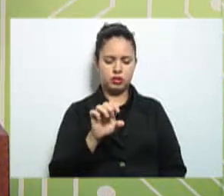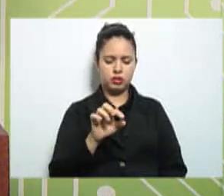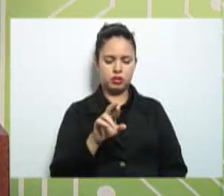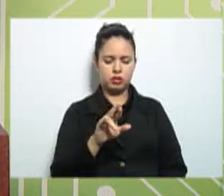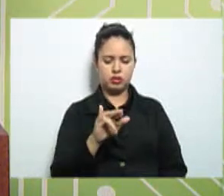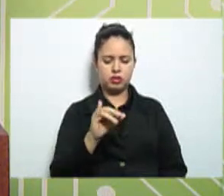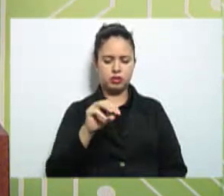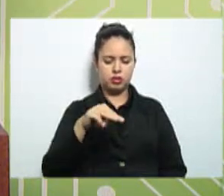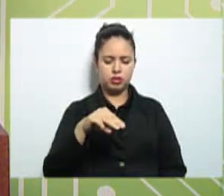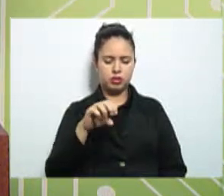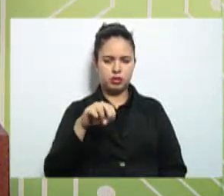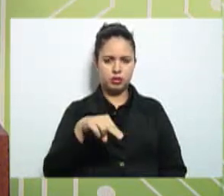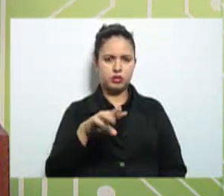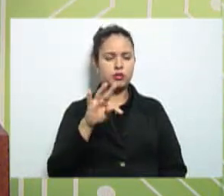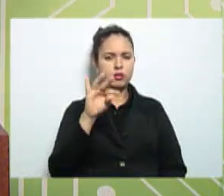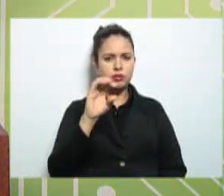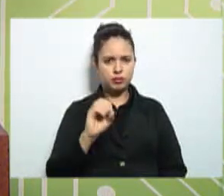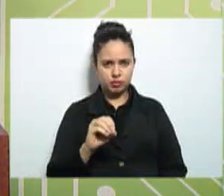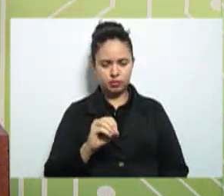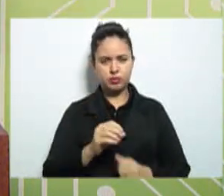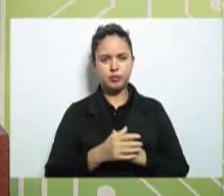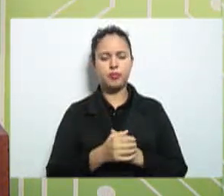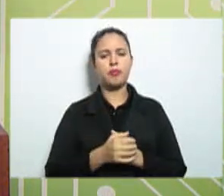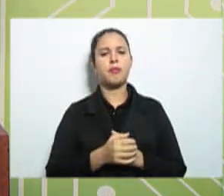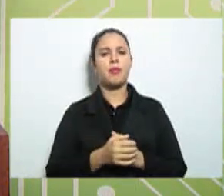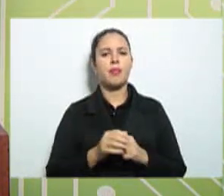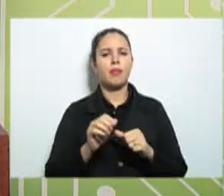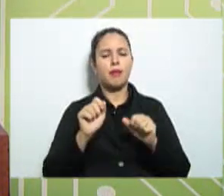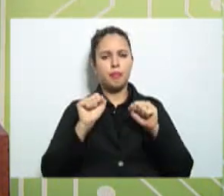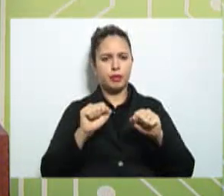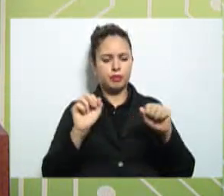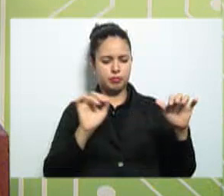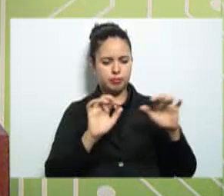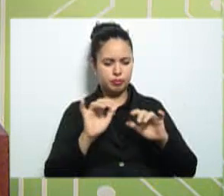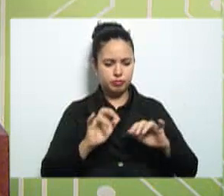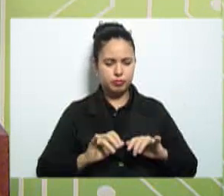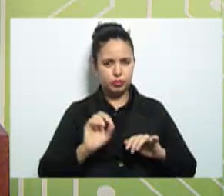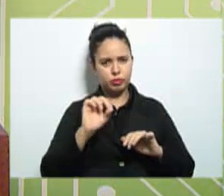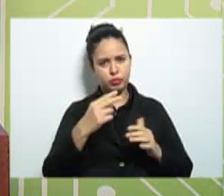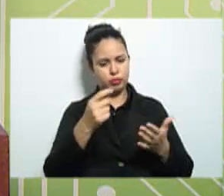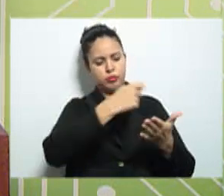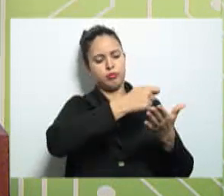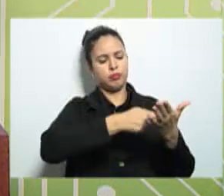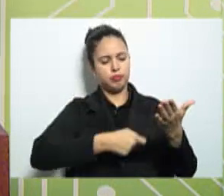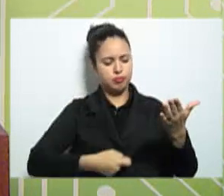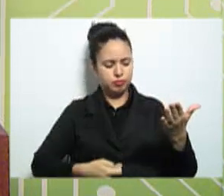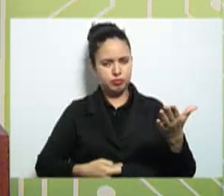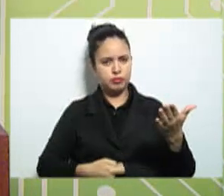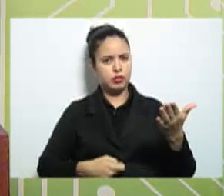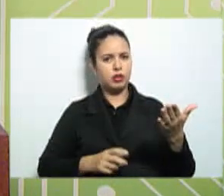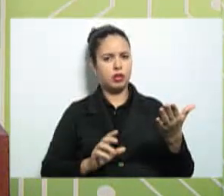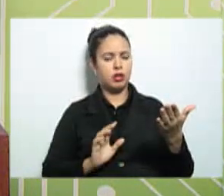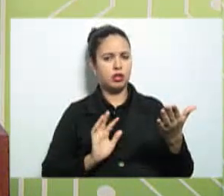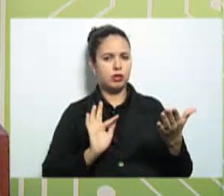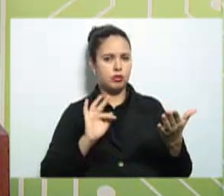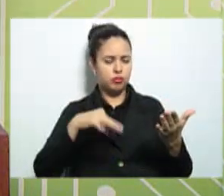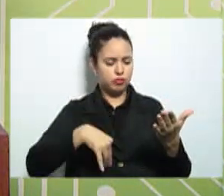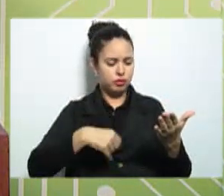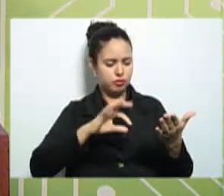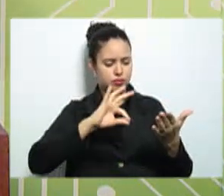ser feito à caneta, tá? Basta que você, no final, assine, que ele também terá o mesmo valor de que um